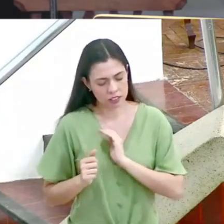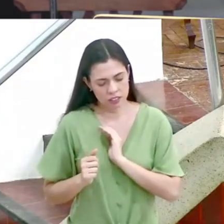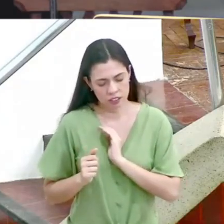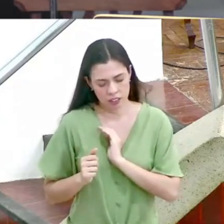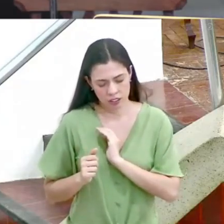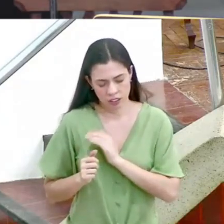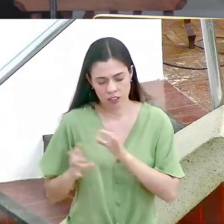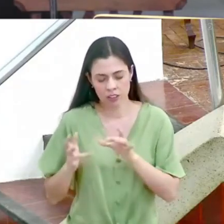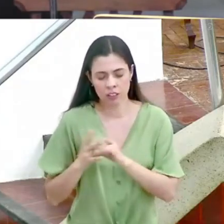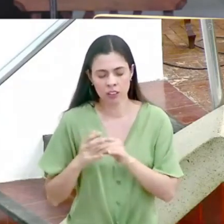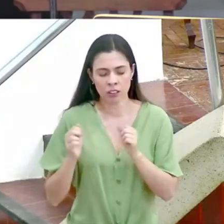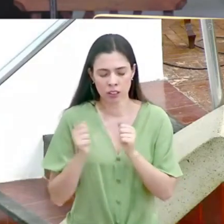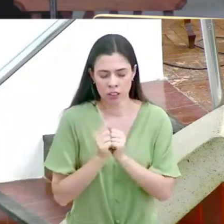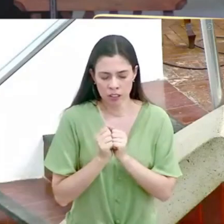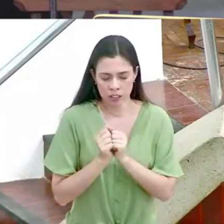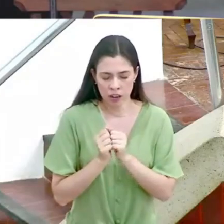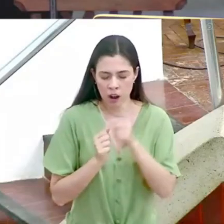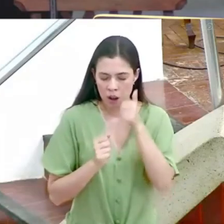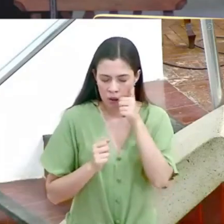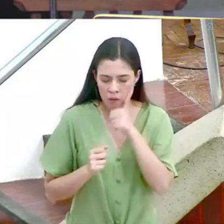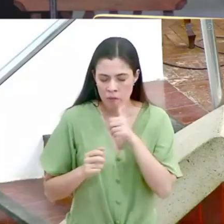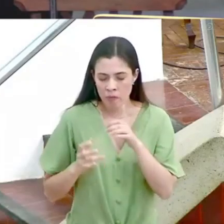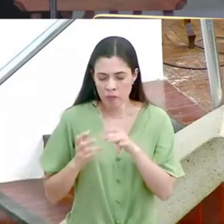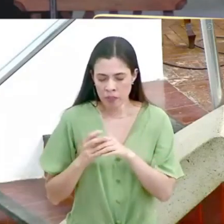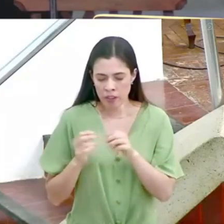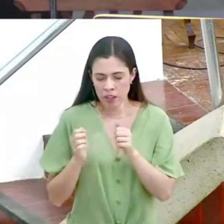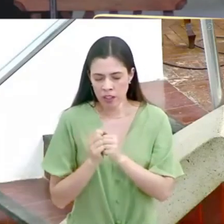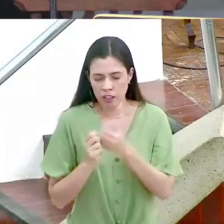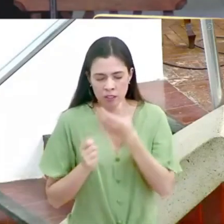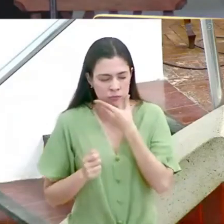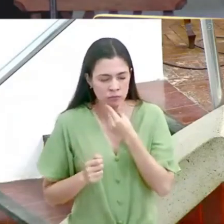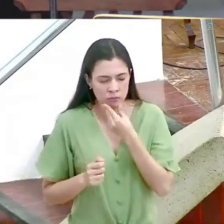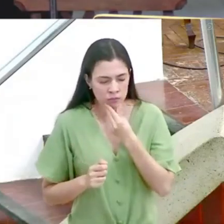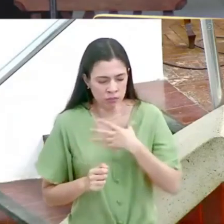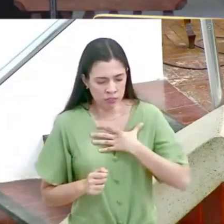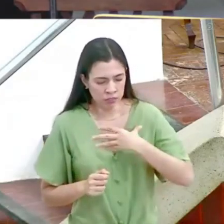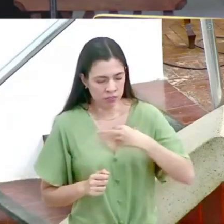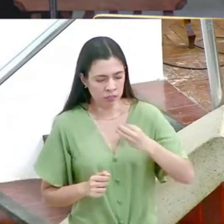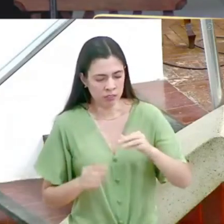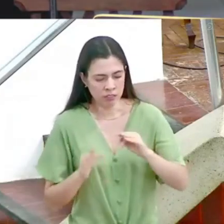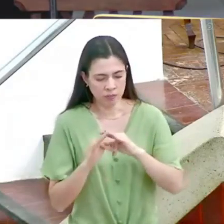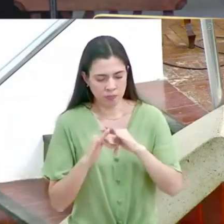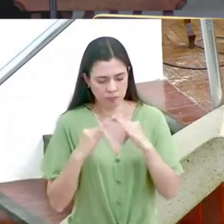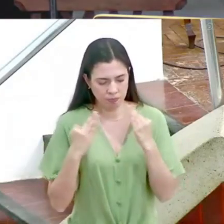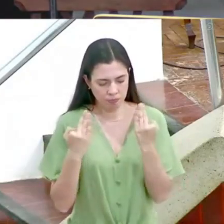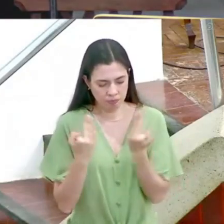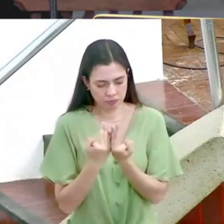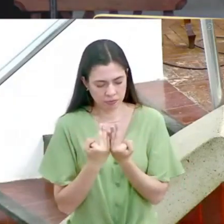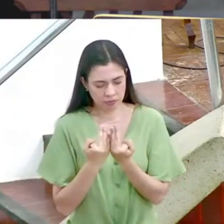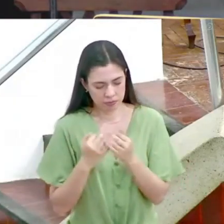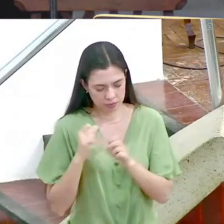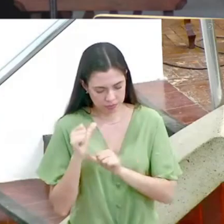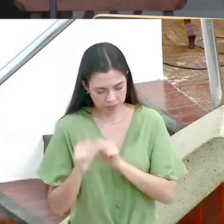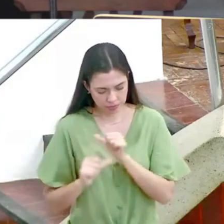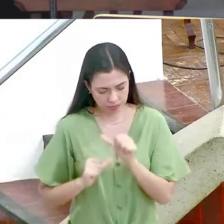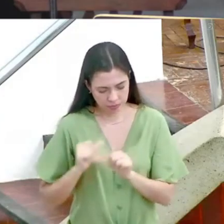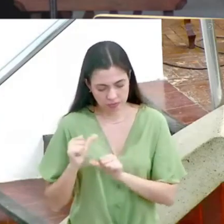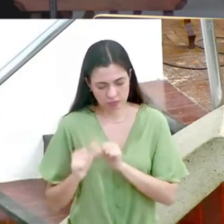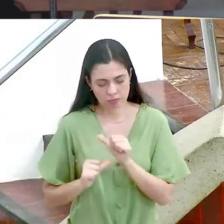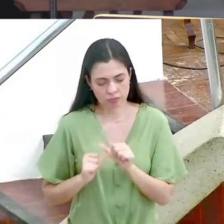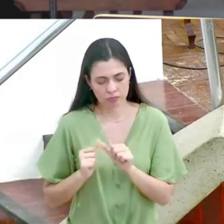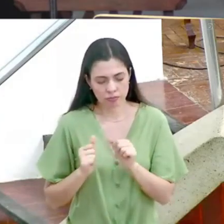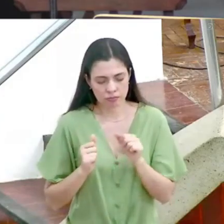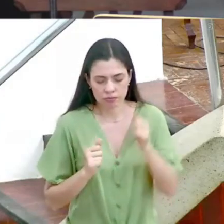maridos esposas filhos famílias quedadas transformadas